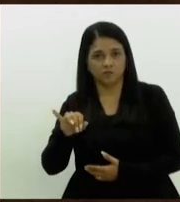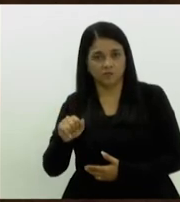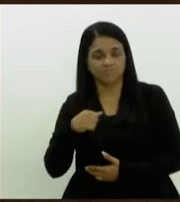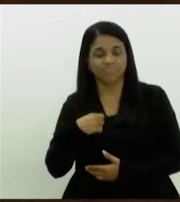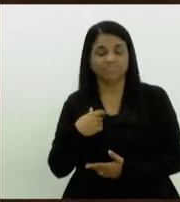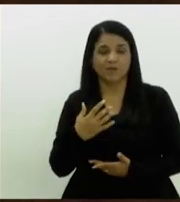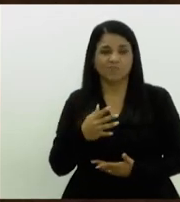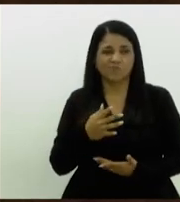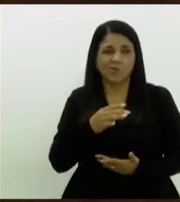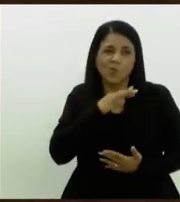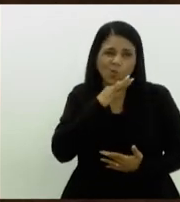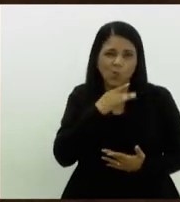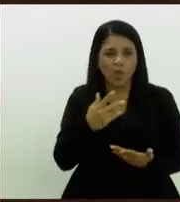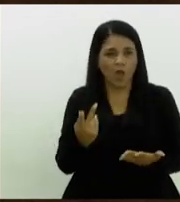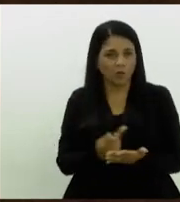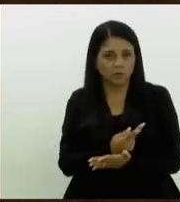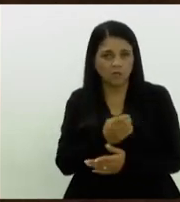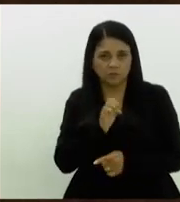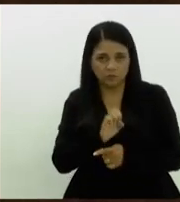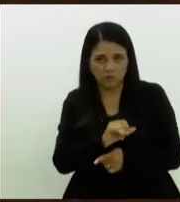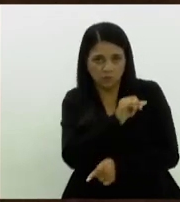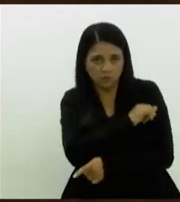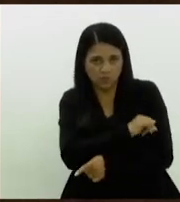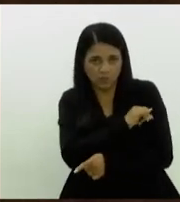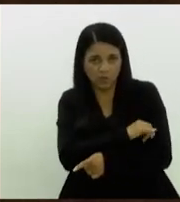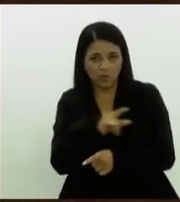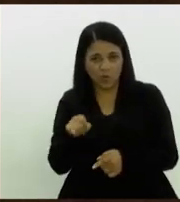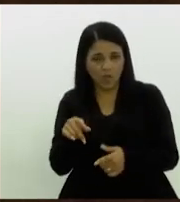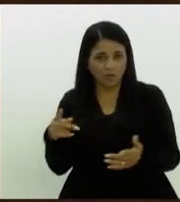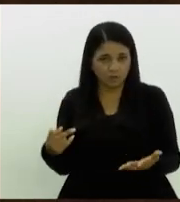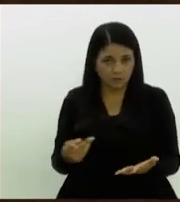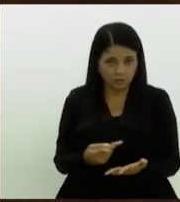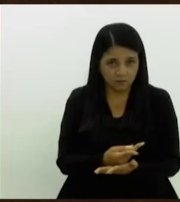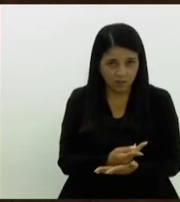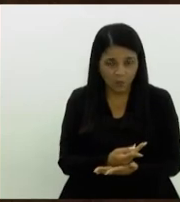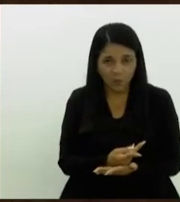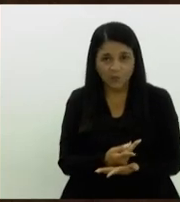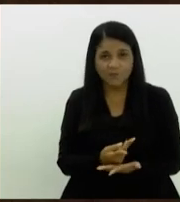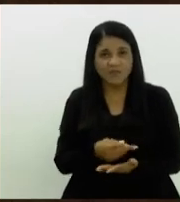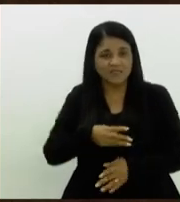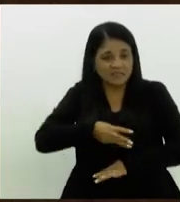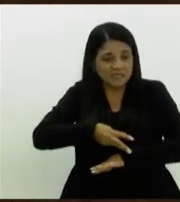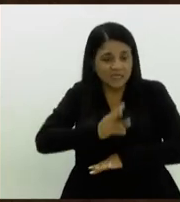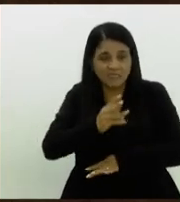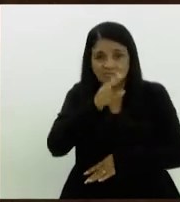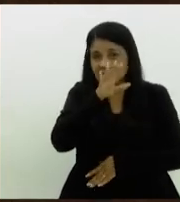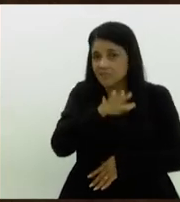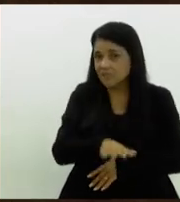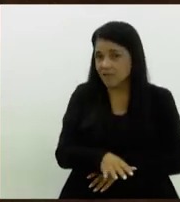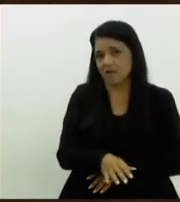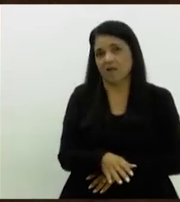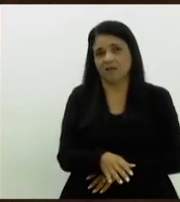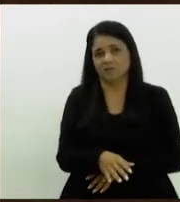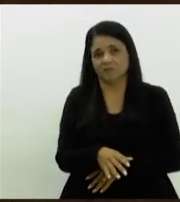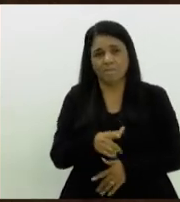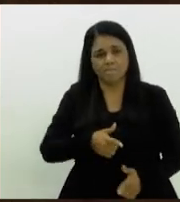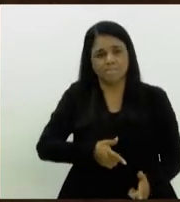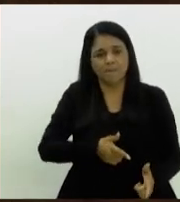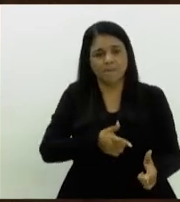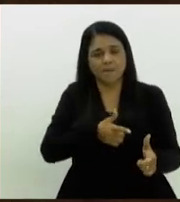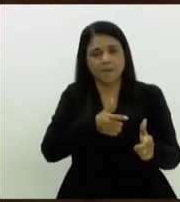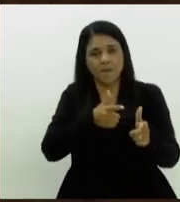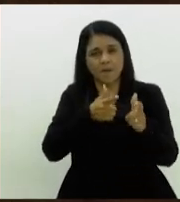Janeiro, não é possível que aquele evento tenha acontecido às 3 horas da tarde, um ataque que